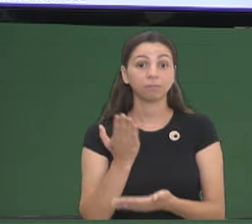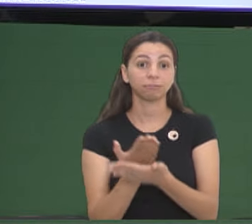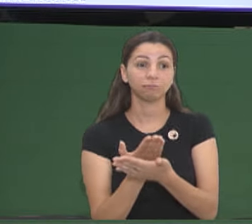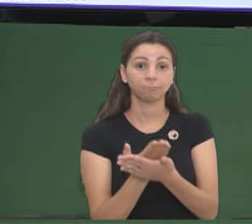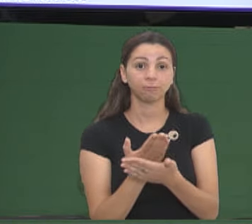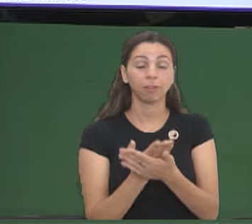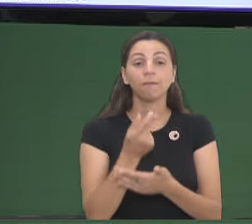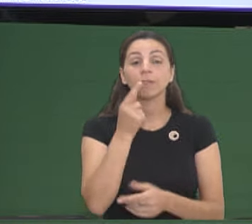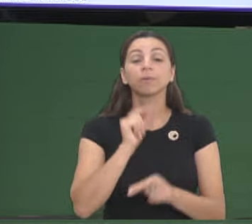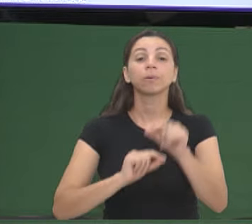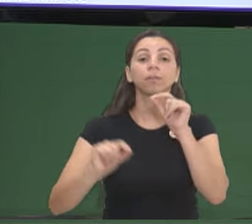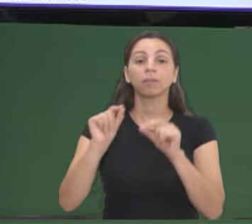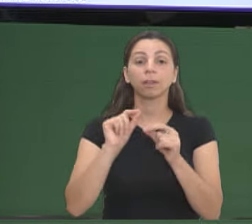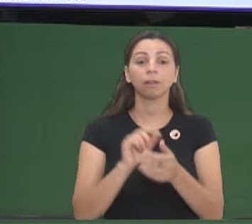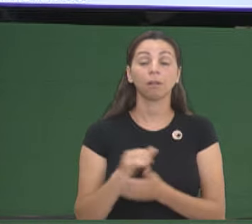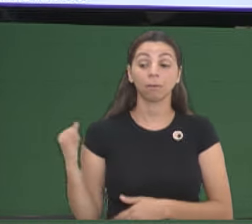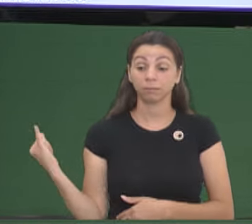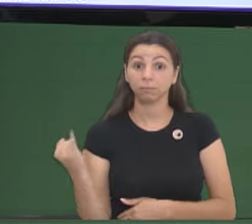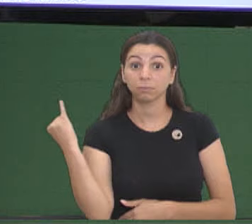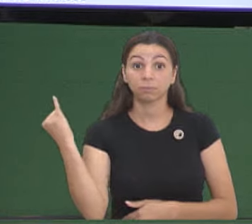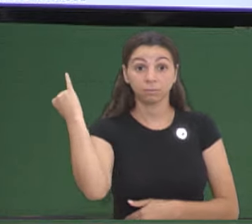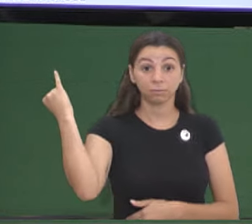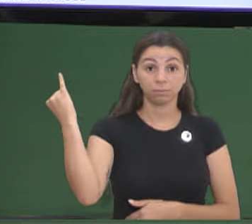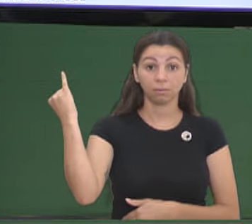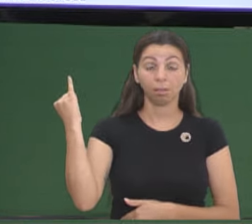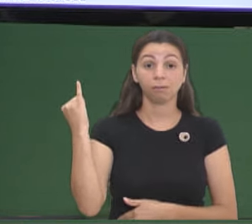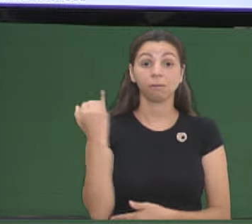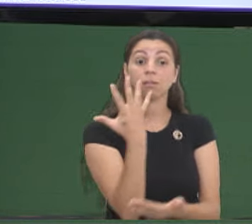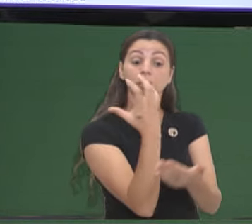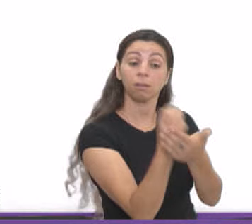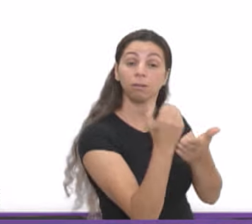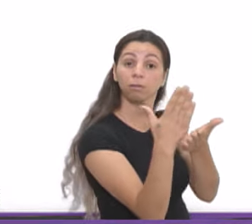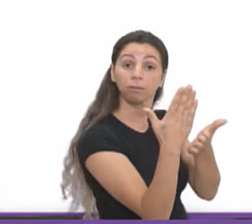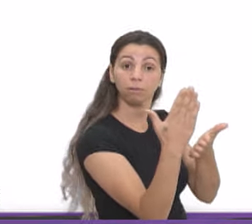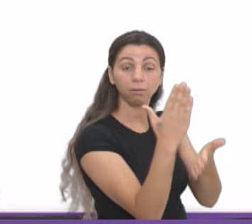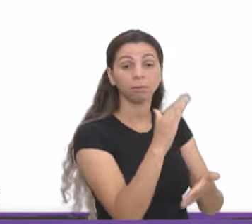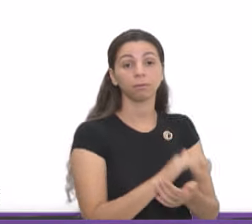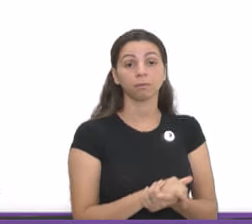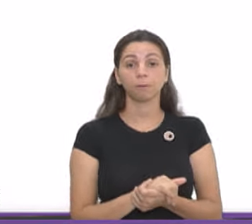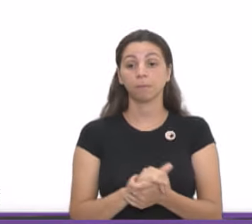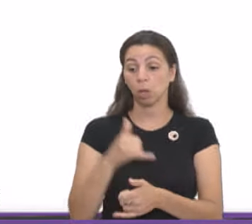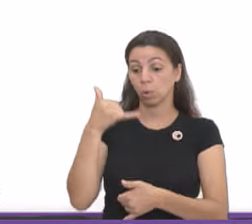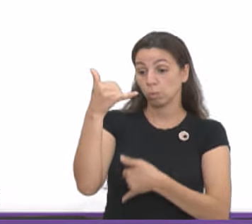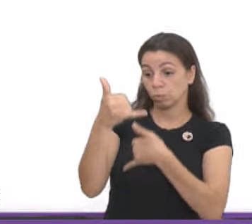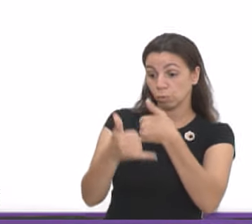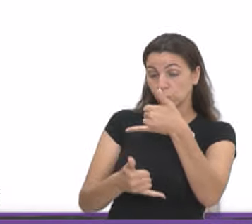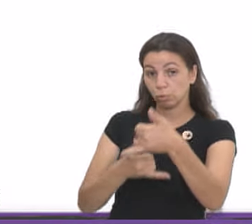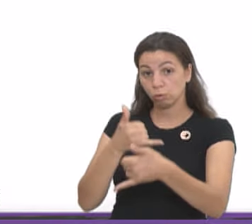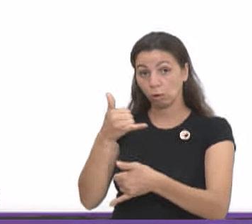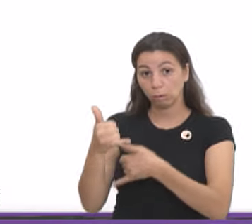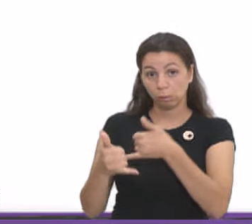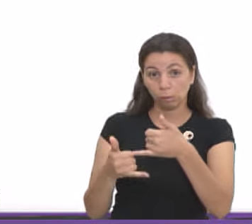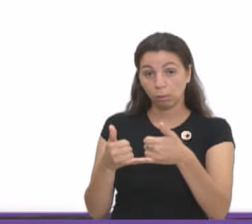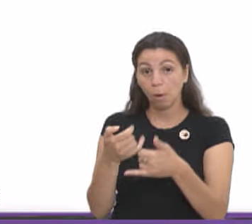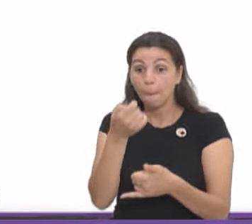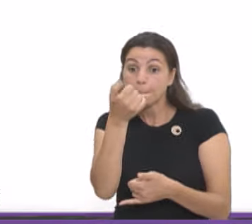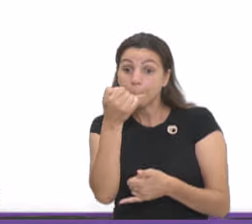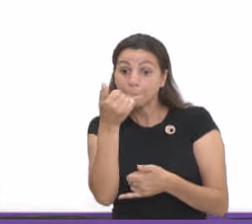nós falamos, bem importante, pessoal, deixem anotadinho no caderno de vocês. Jogos semi-cooperativos, aqueles que são um